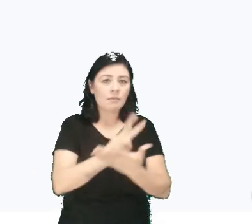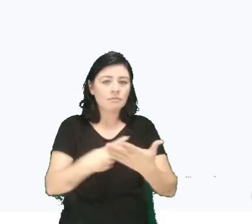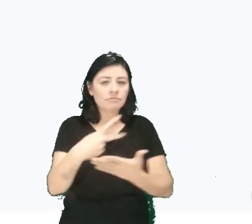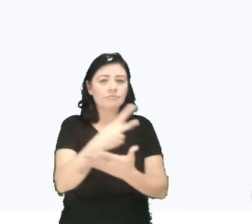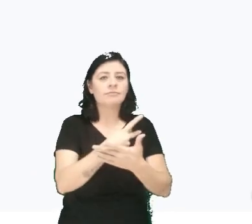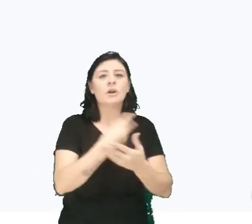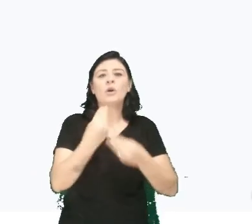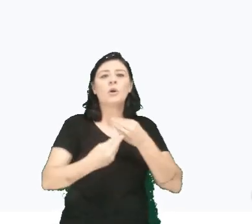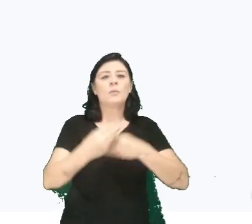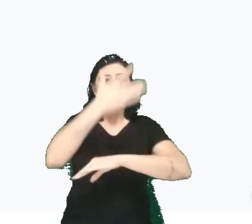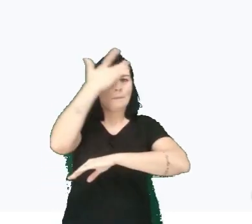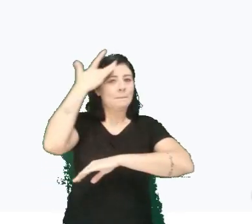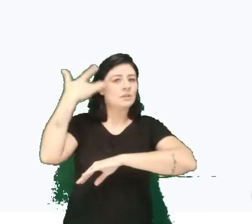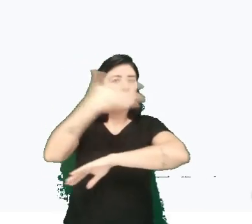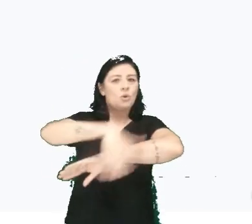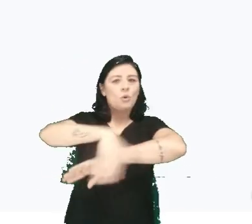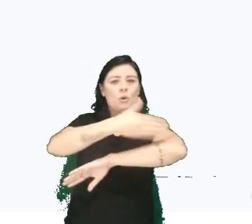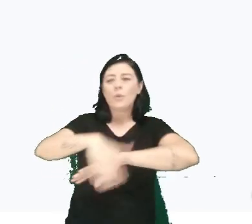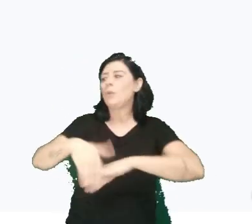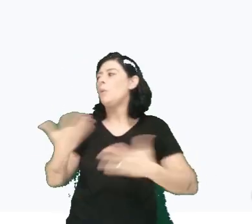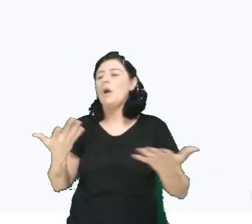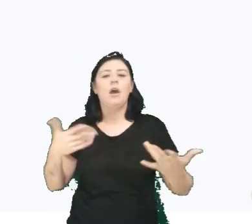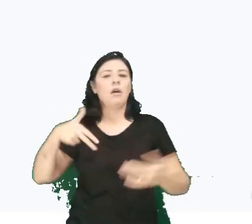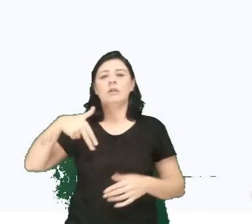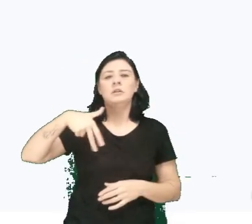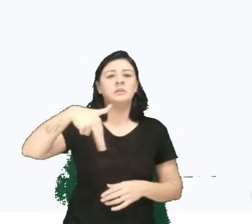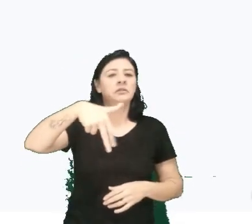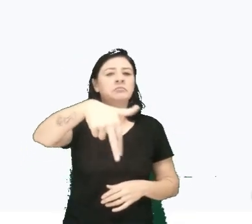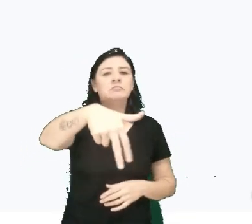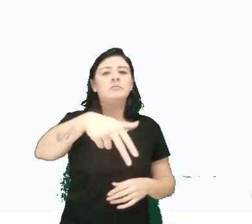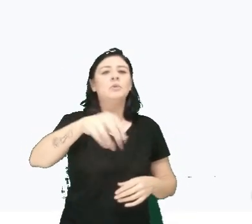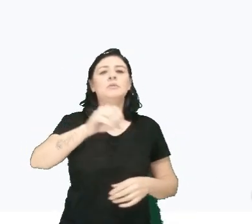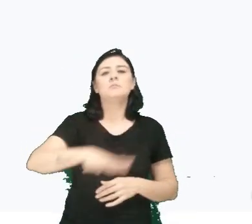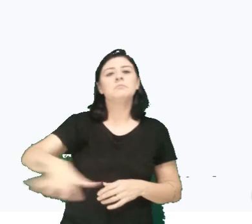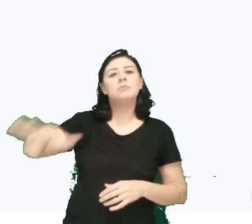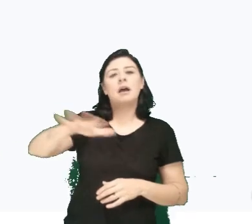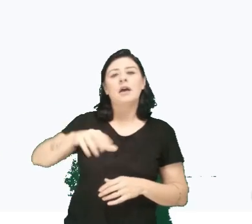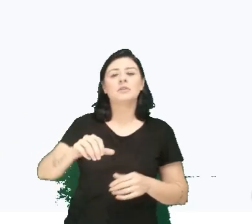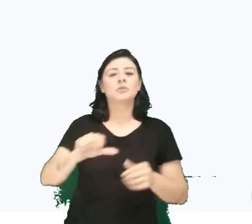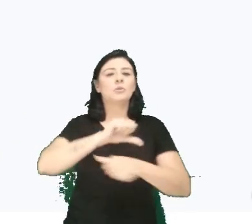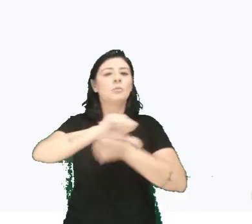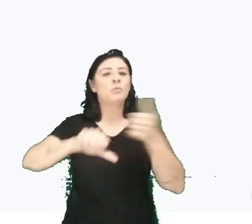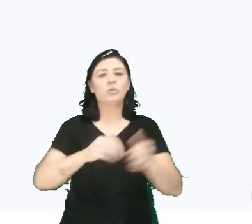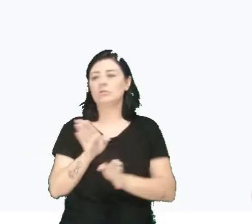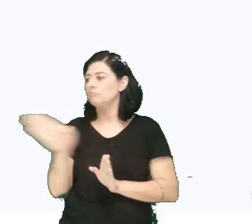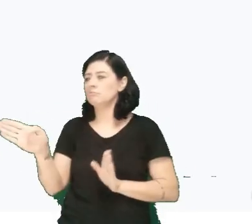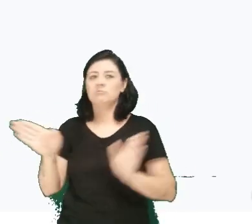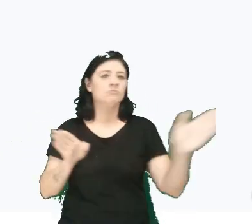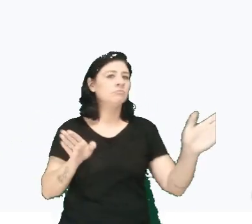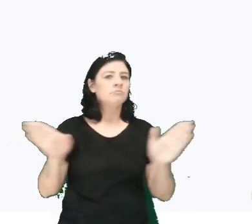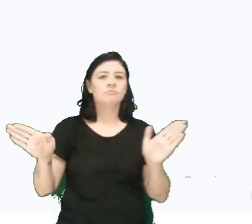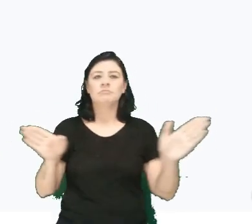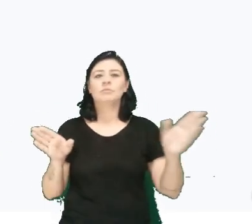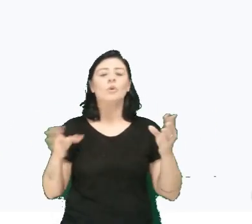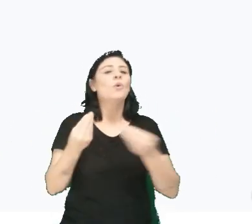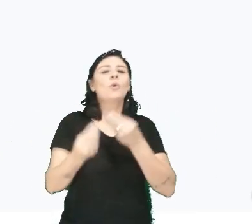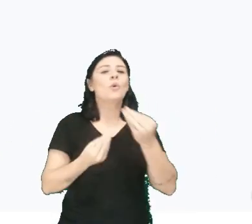de pessoas ou de objetos no espaço, incluindo mudanças de direção e sentido com base em diferentes pontos de